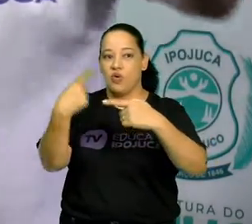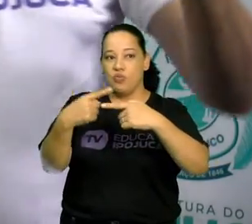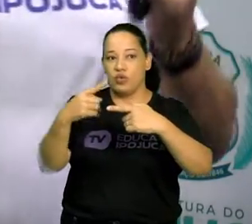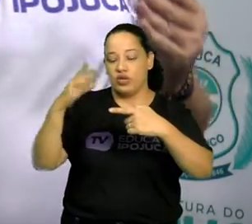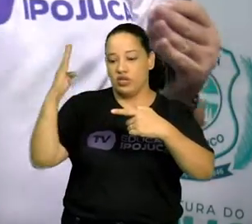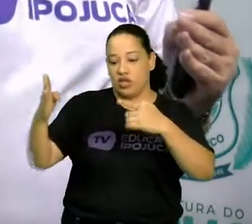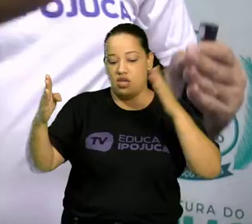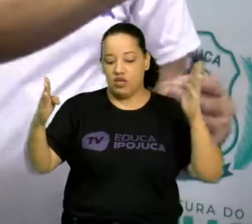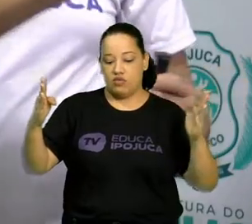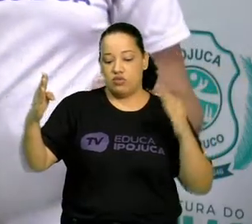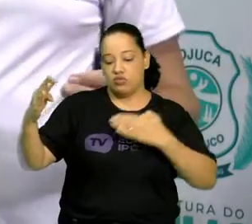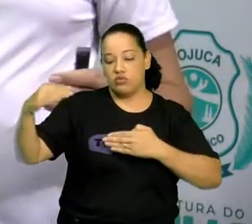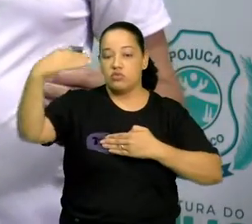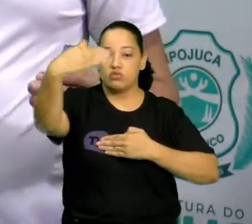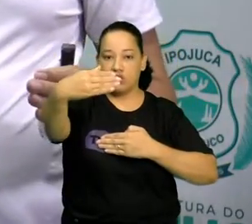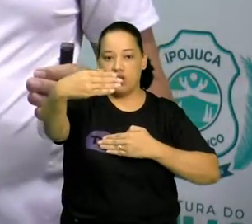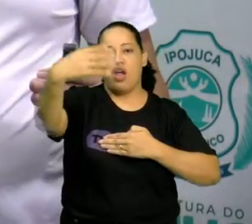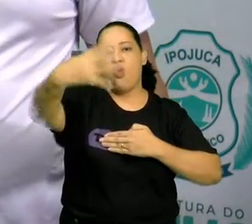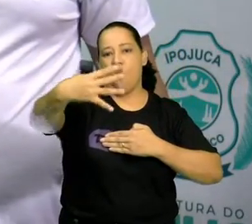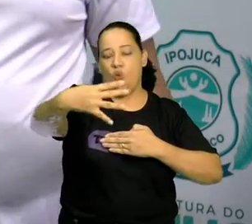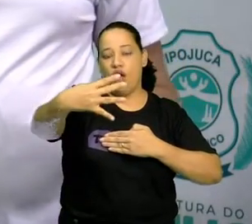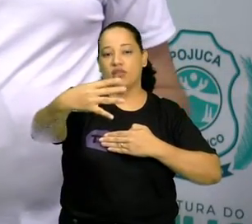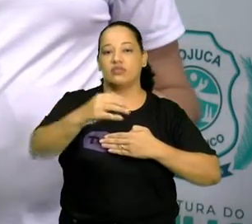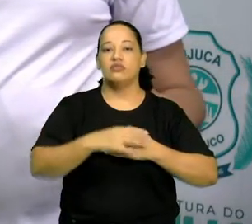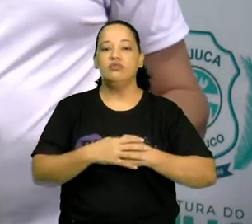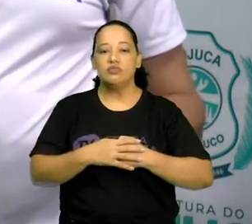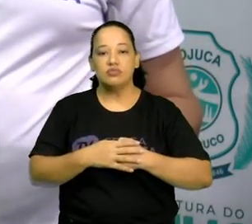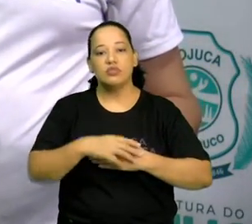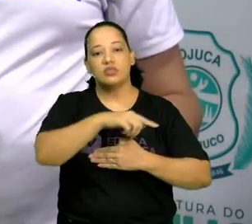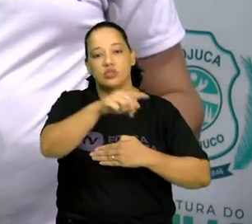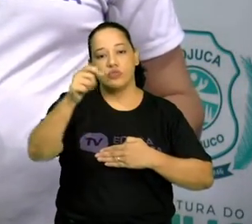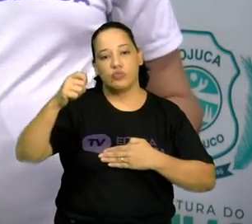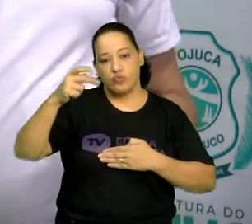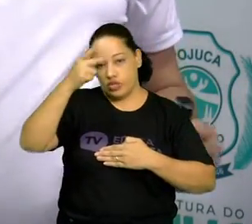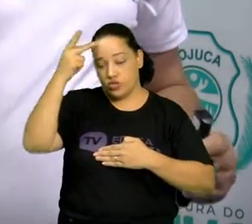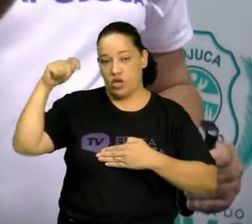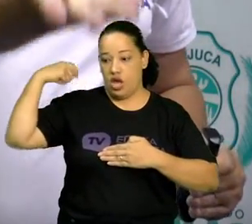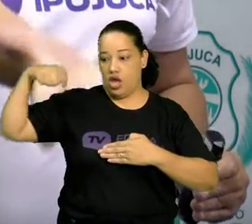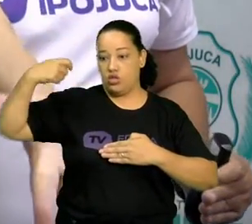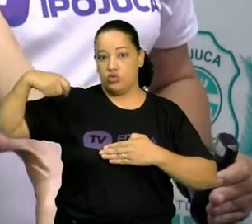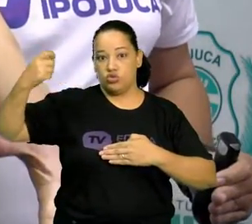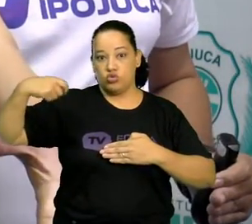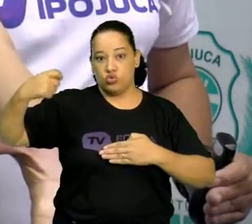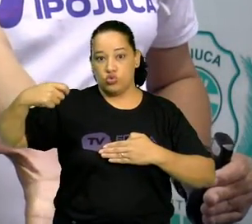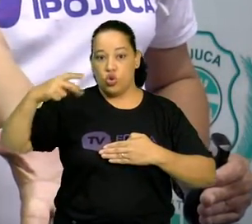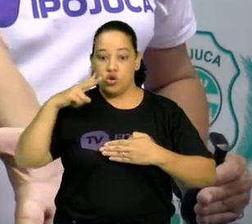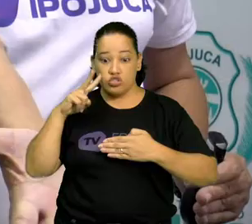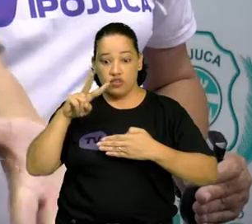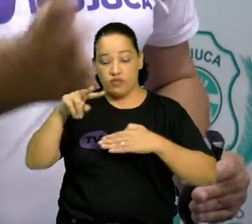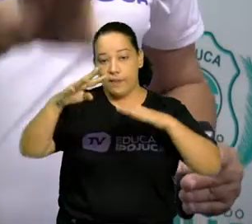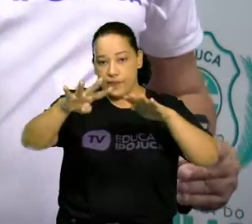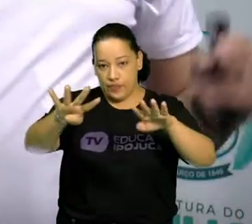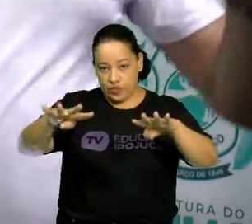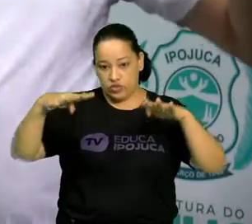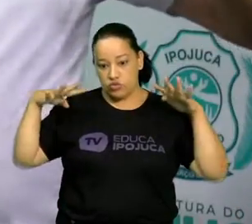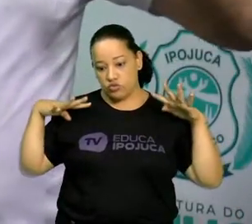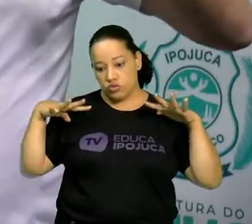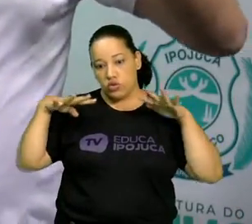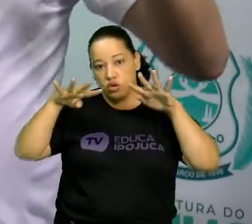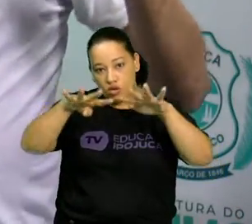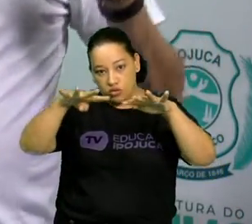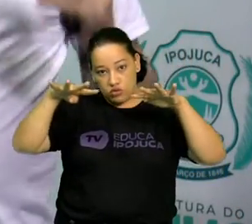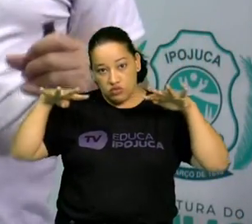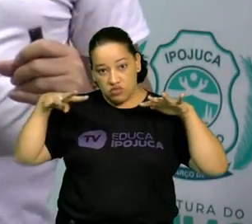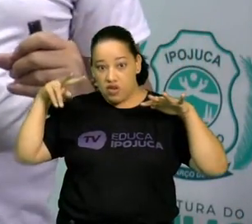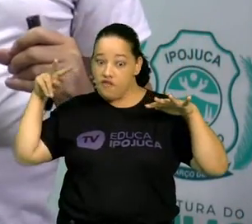parede, duas, três. Aí tem a quarta parede aqui. Os atores, eles não veem o público e não